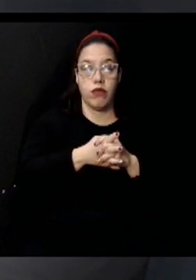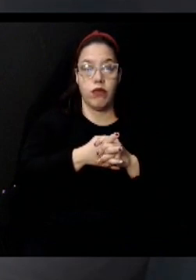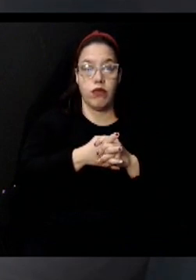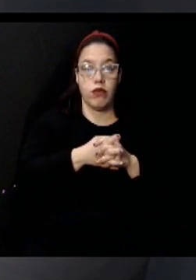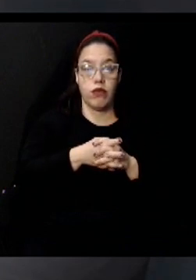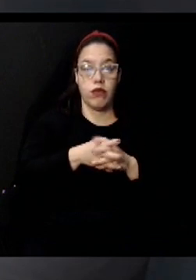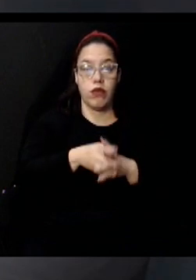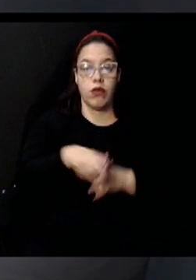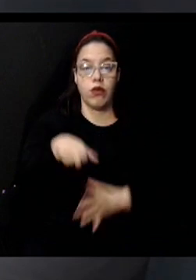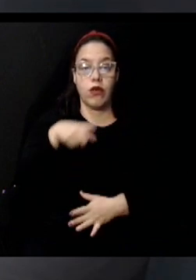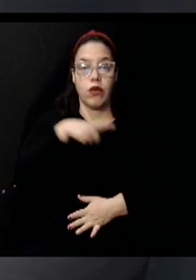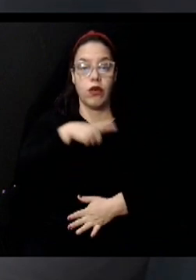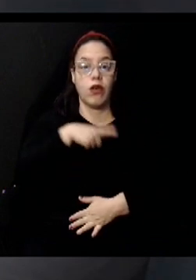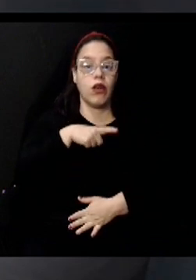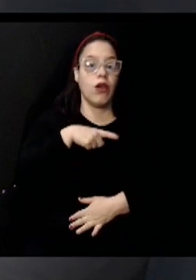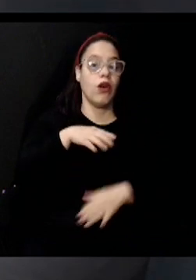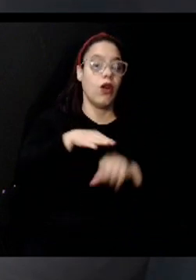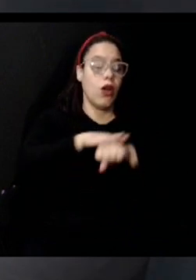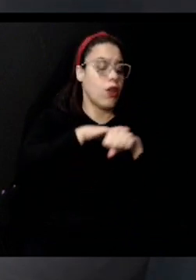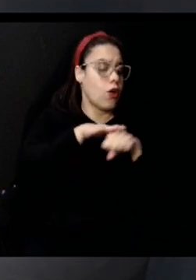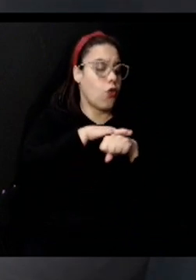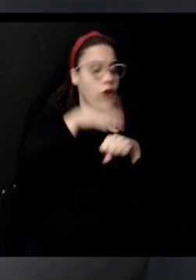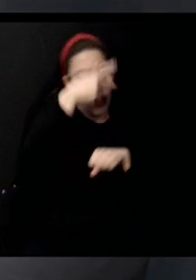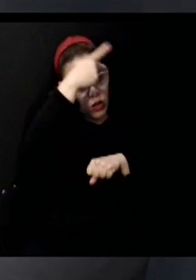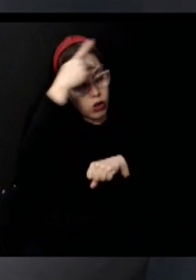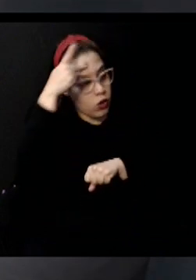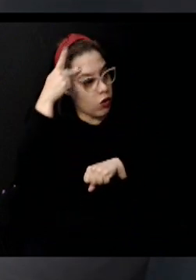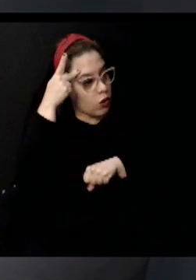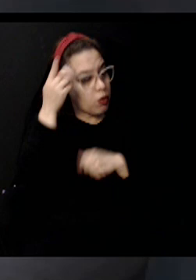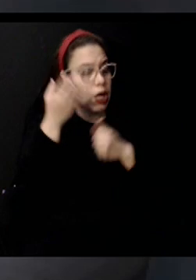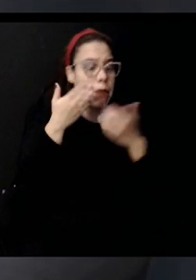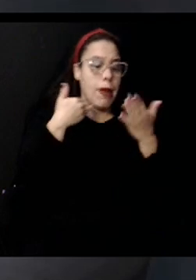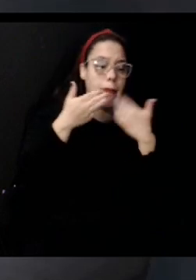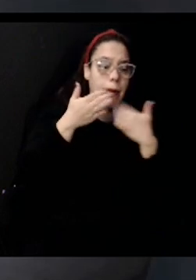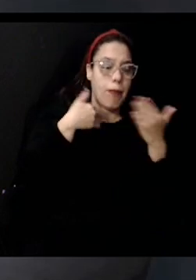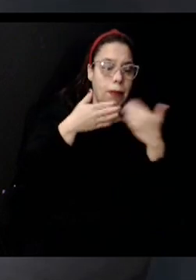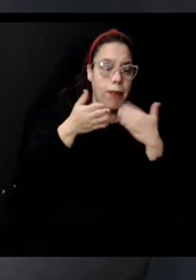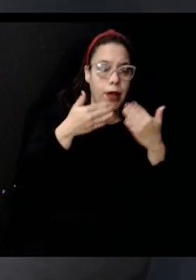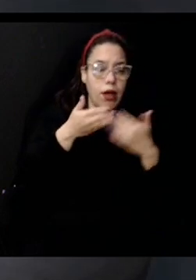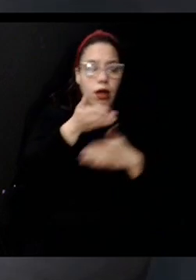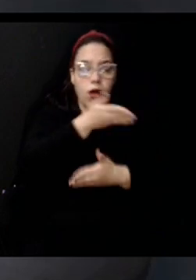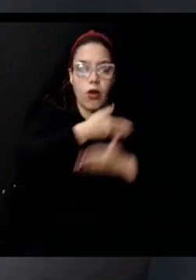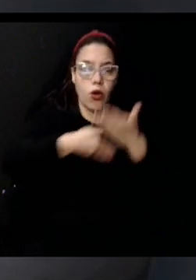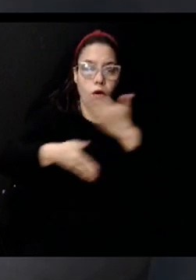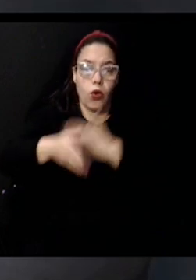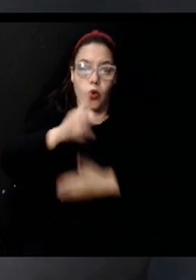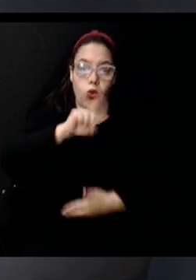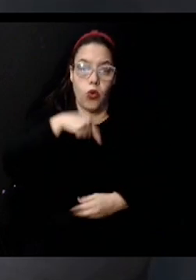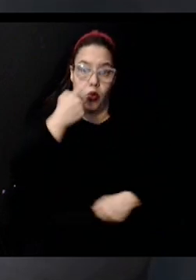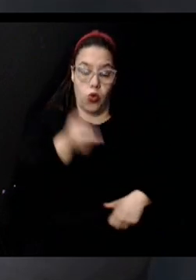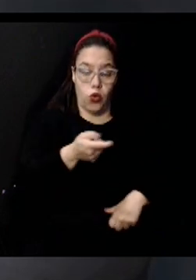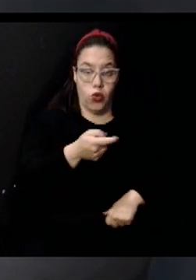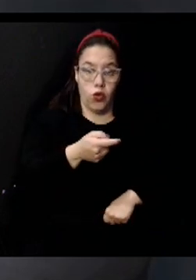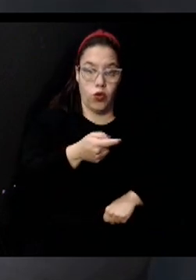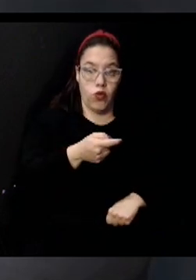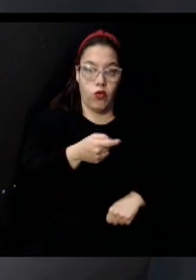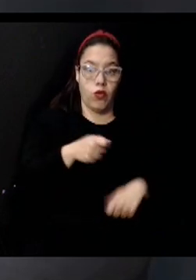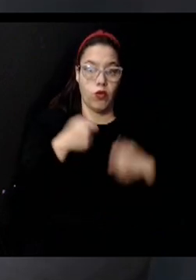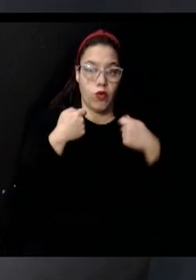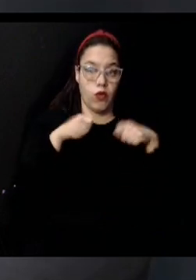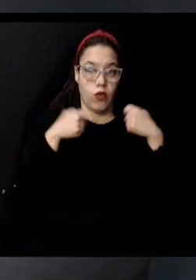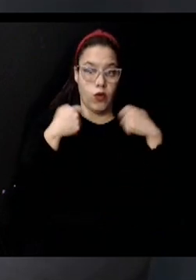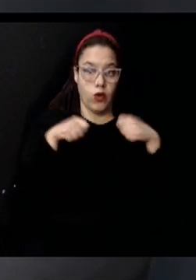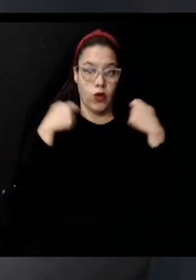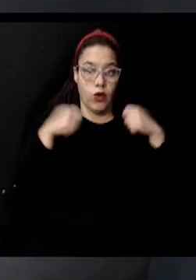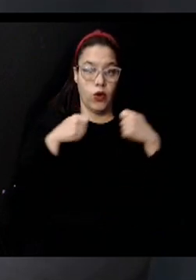uma conversa com alguém, para ela puxar a conversa com alguém, para ela interagir com o outro, né, uma necessidade de interagir com